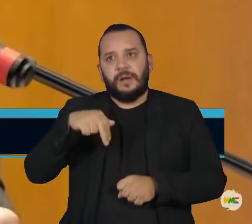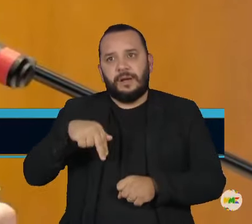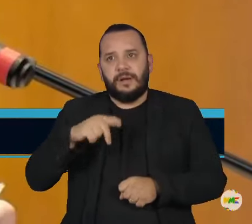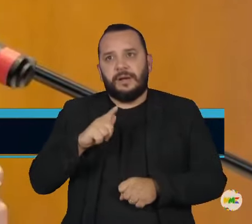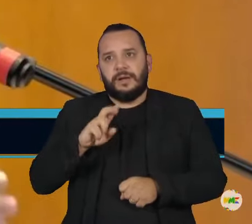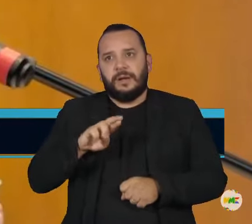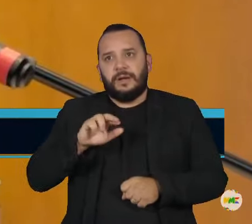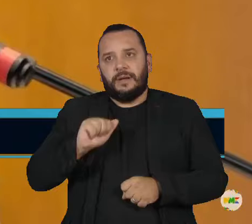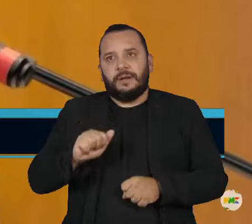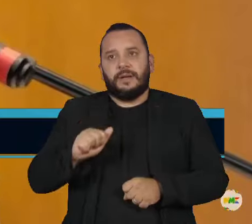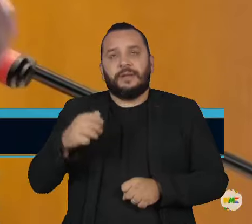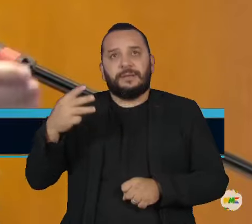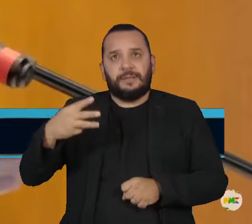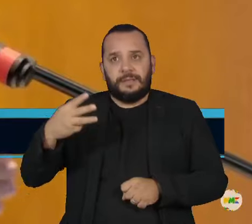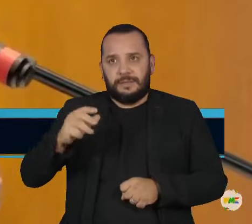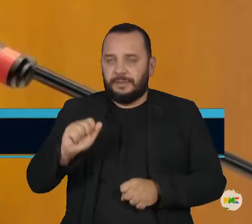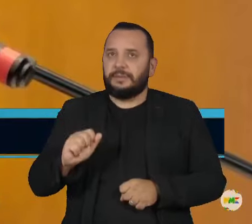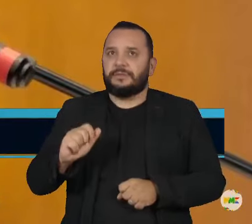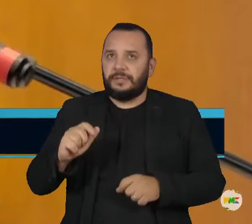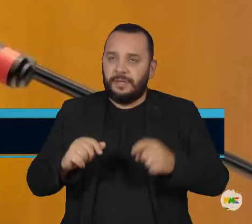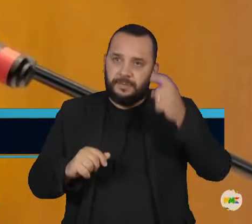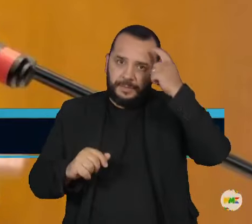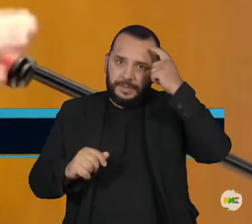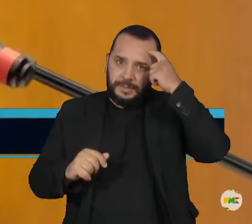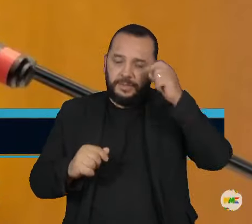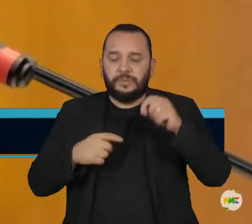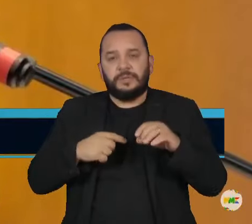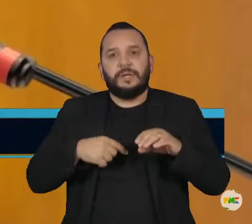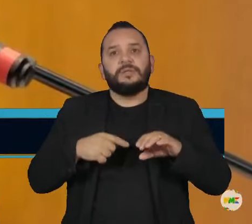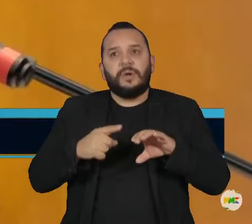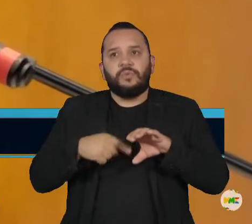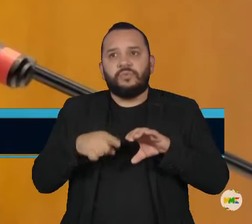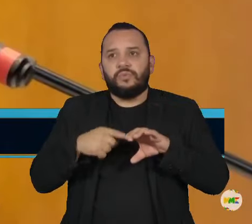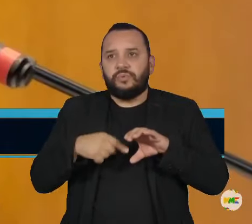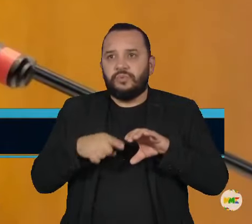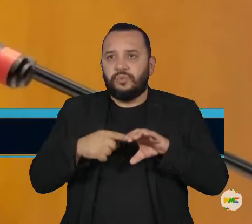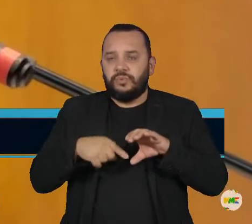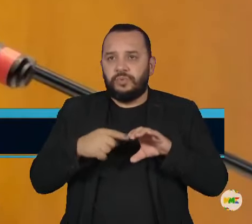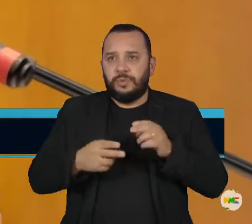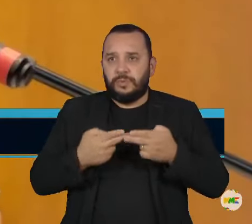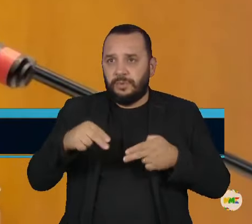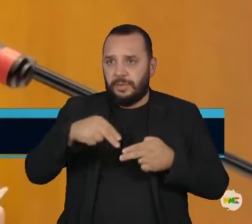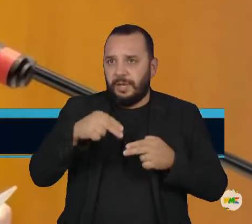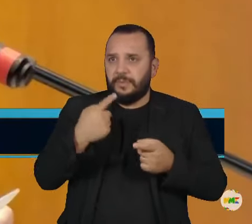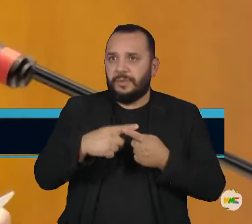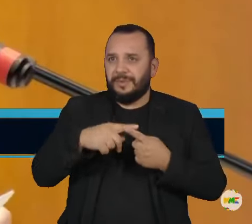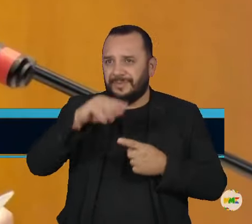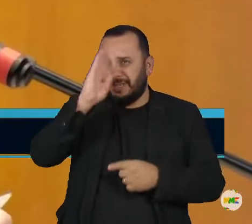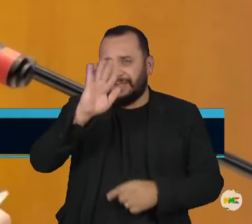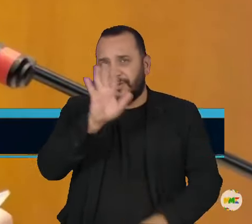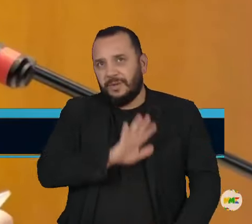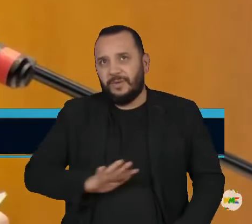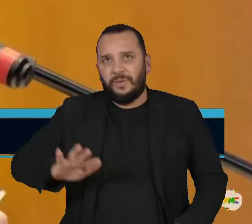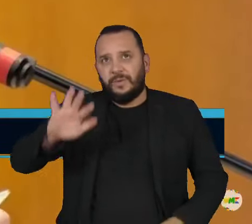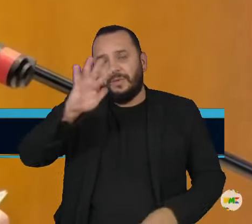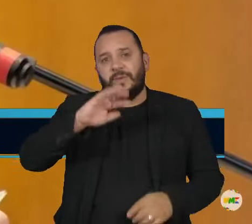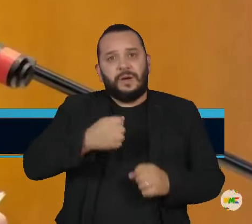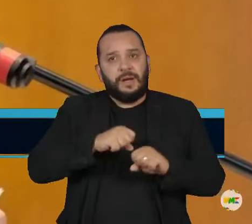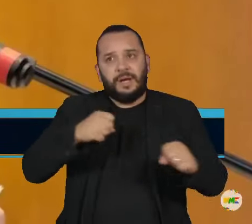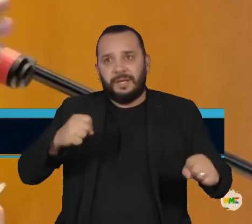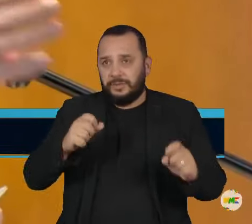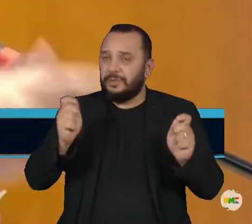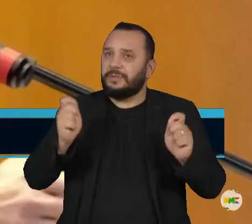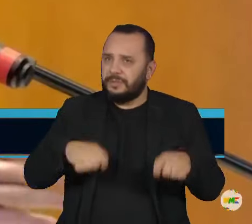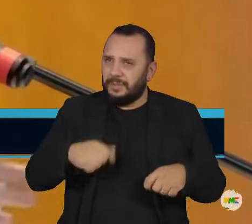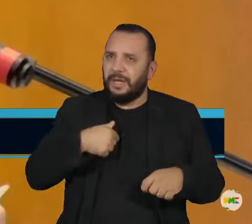nós temos que olhar a cadeia já olhando os pequenos reatores nucleares num país Transcontinental como o Brasil não há solução para energia limpa e